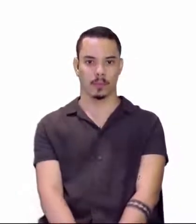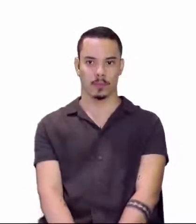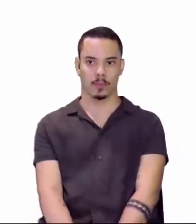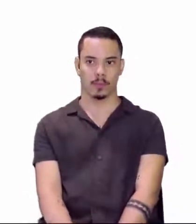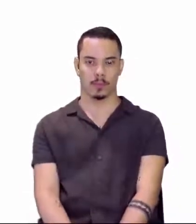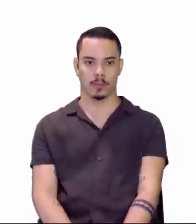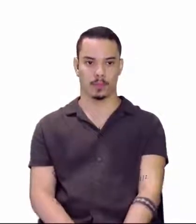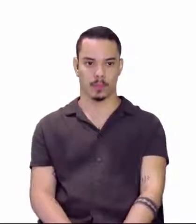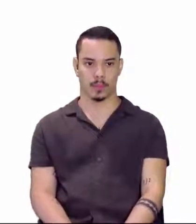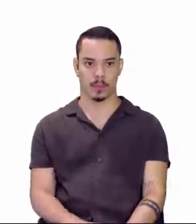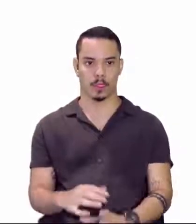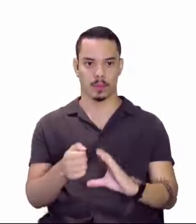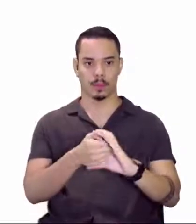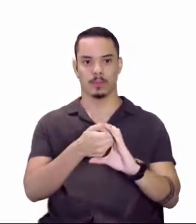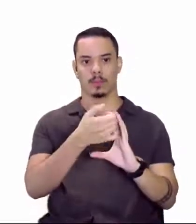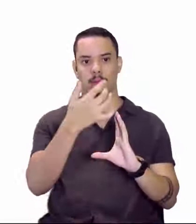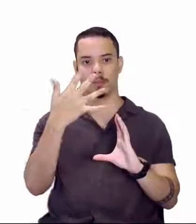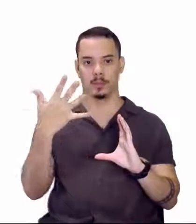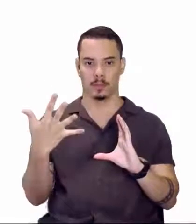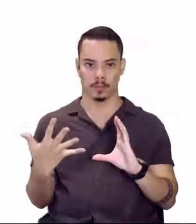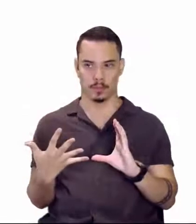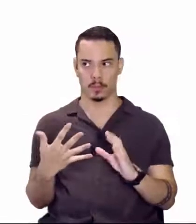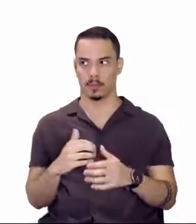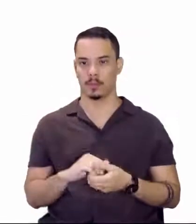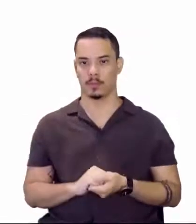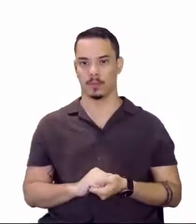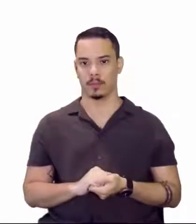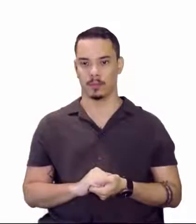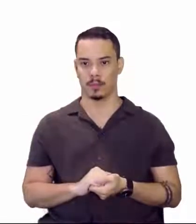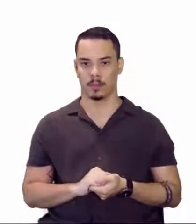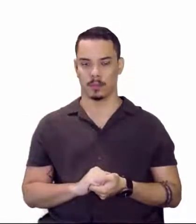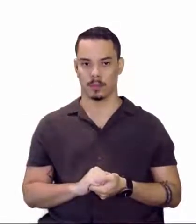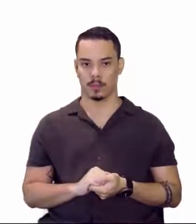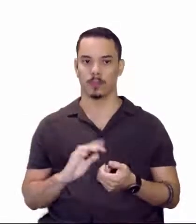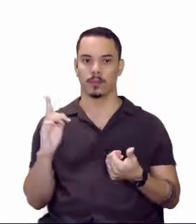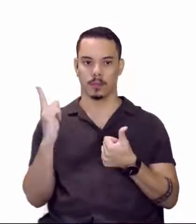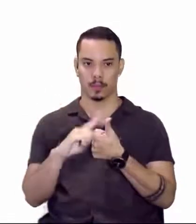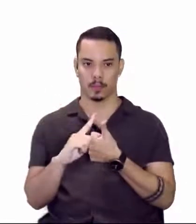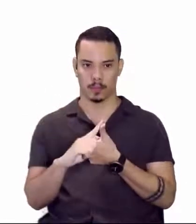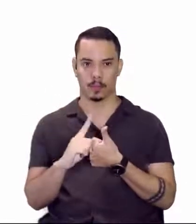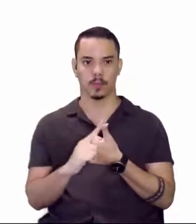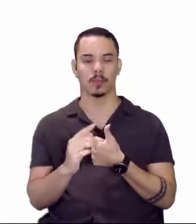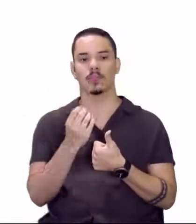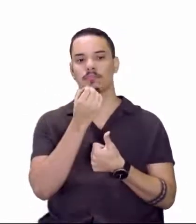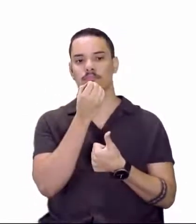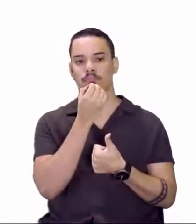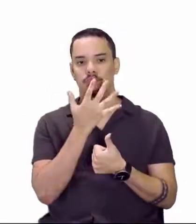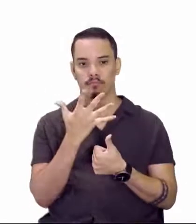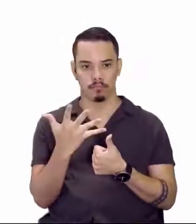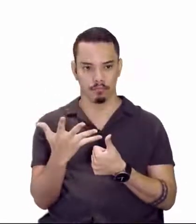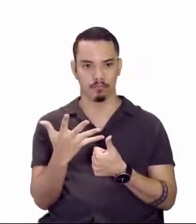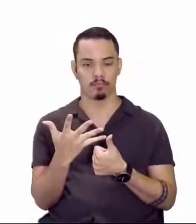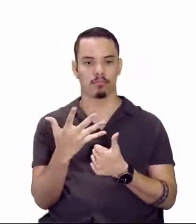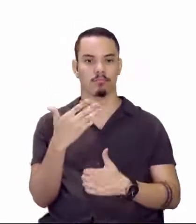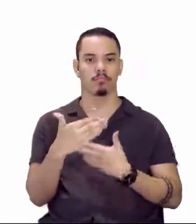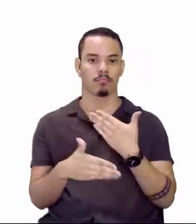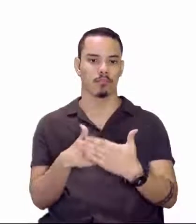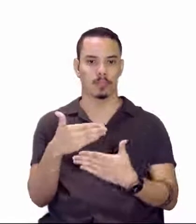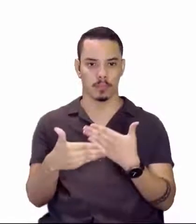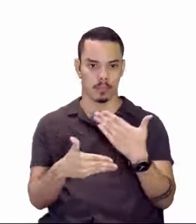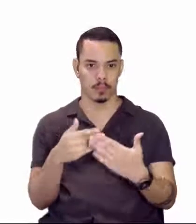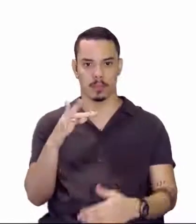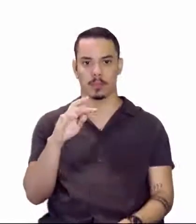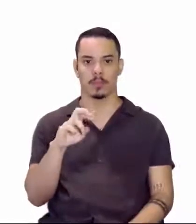Características que apresentam os metais. Eles apresentam boa condutividade térmica